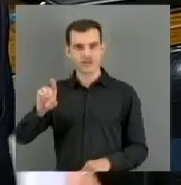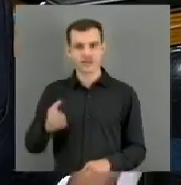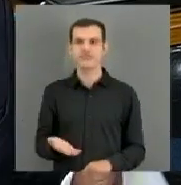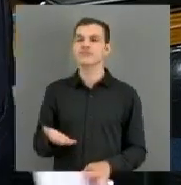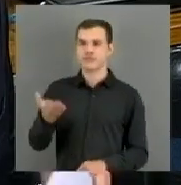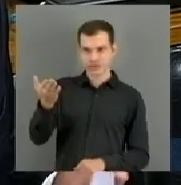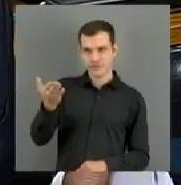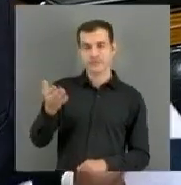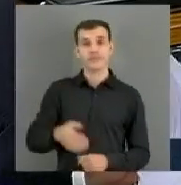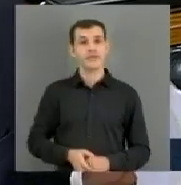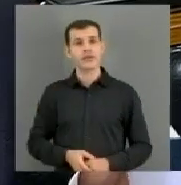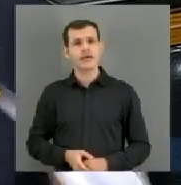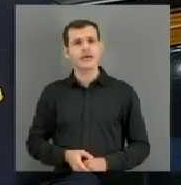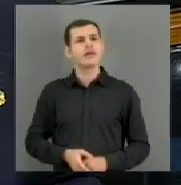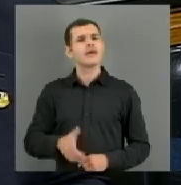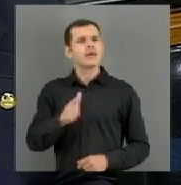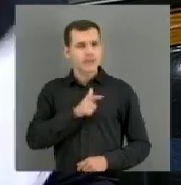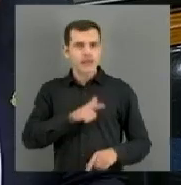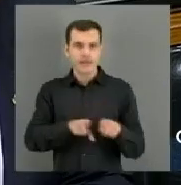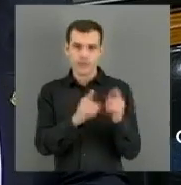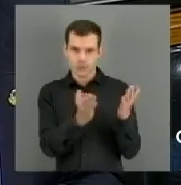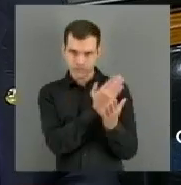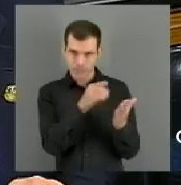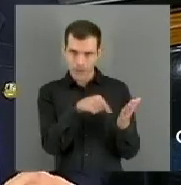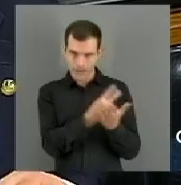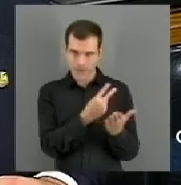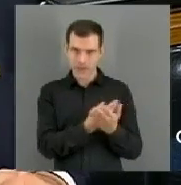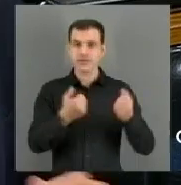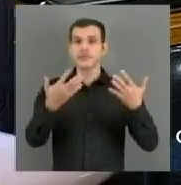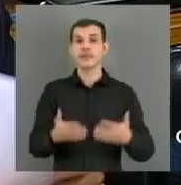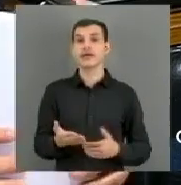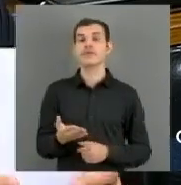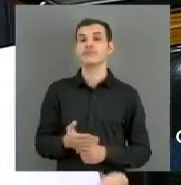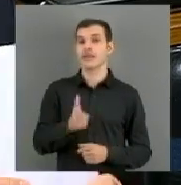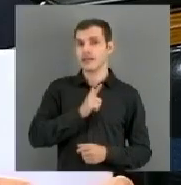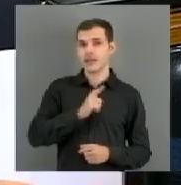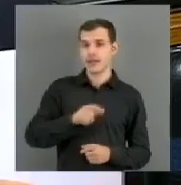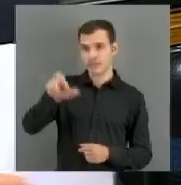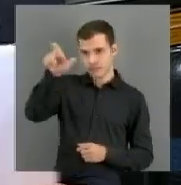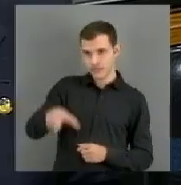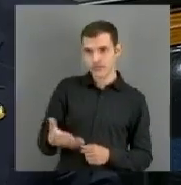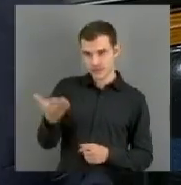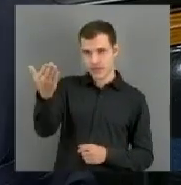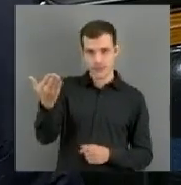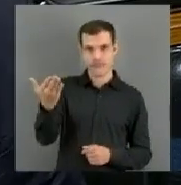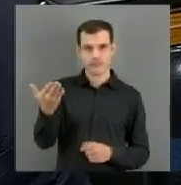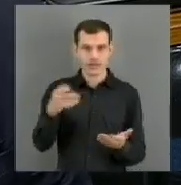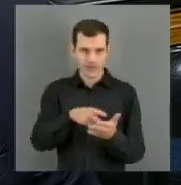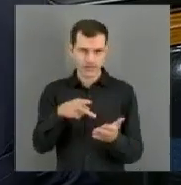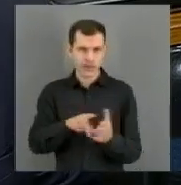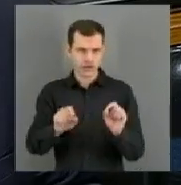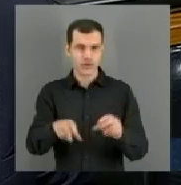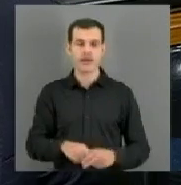Ainda, citando a matéria da revista Veja, o senhor foi procurado, que aqui no caso, na verdade, é